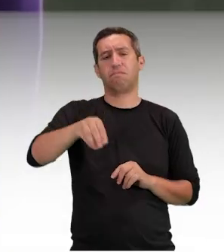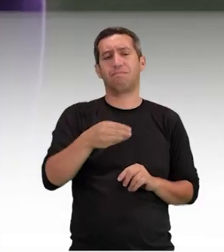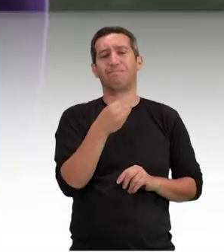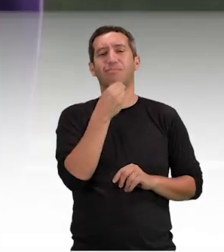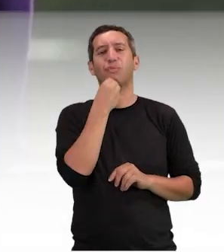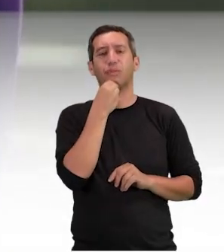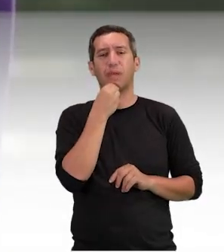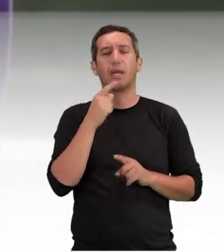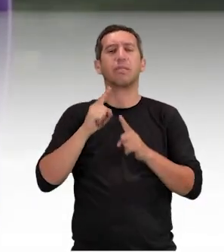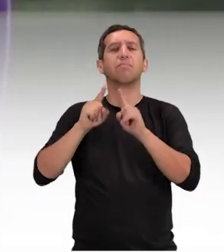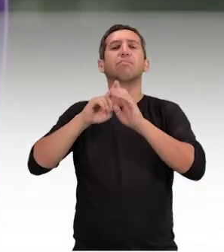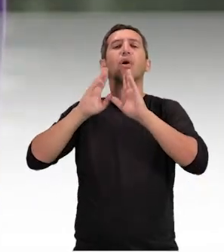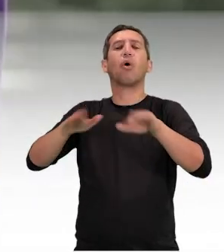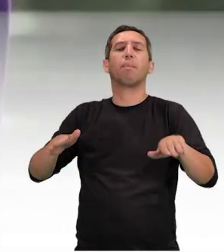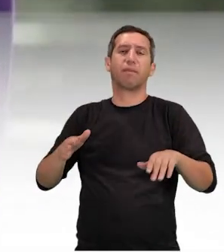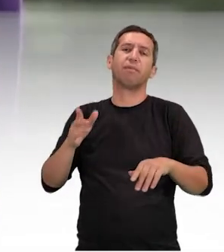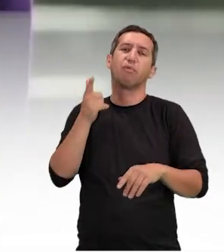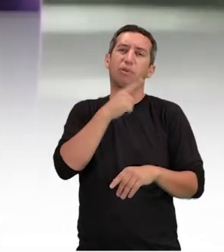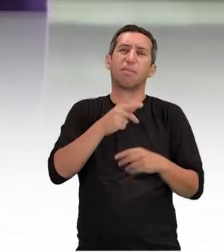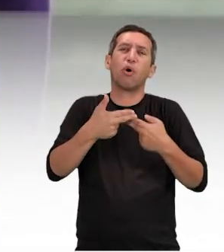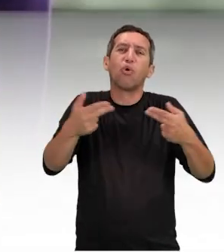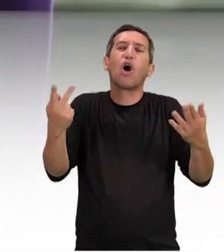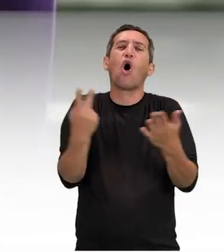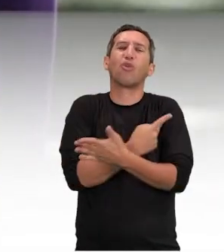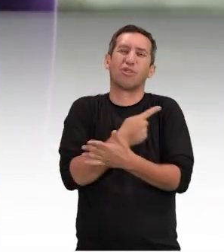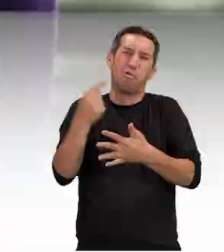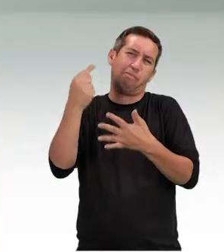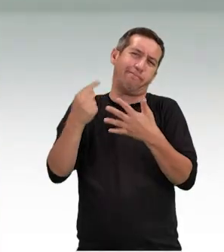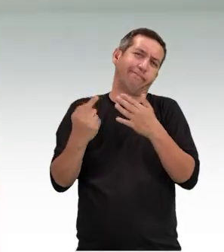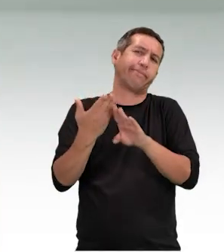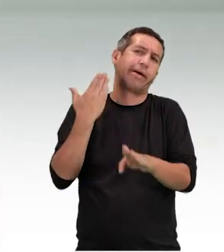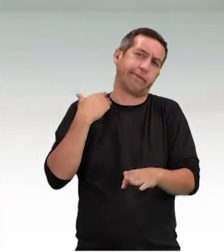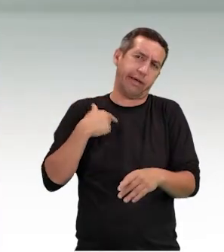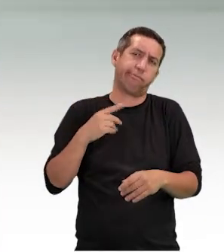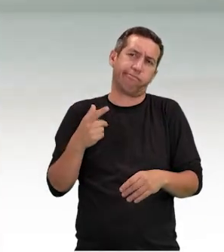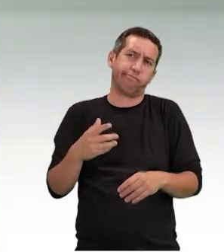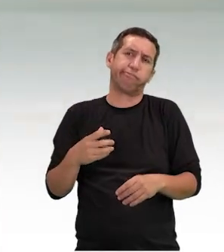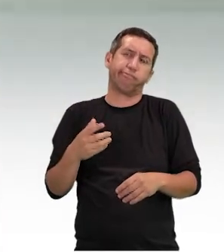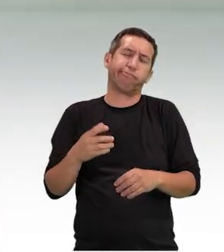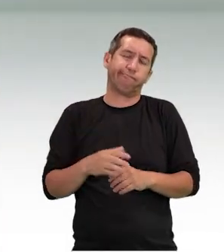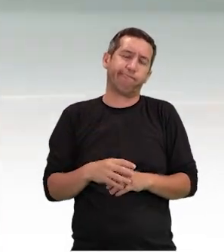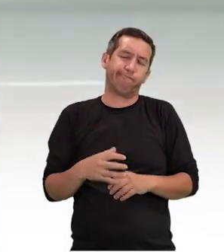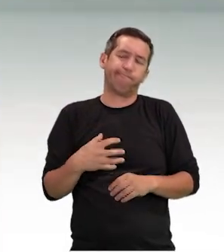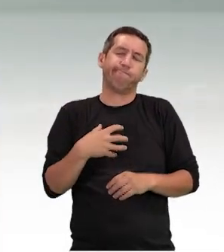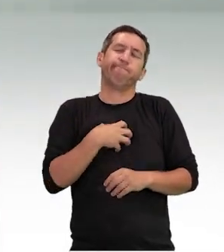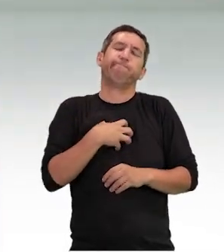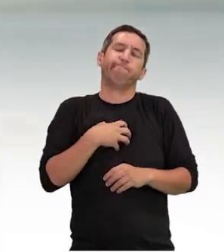sermos reparados pelas violações que sofremos no passado.